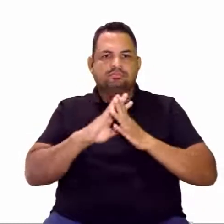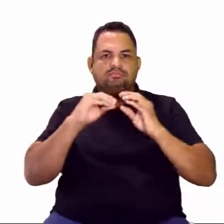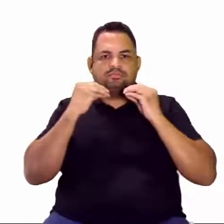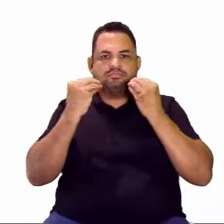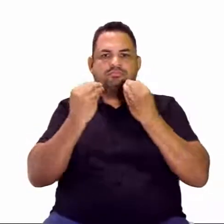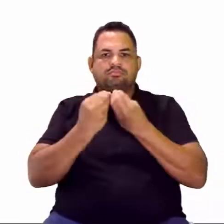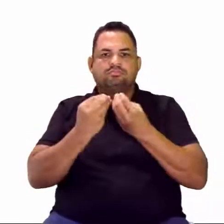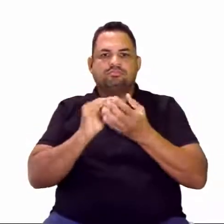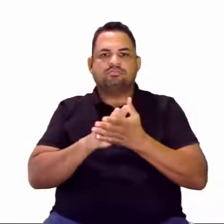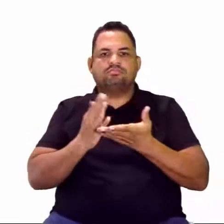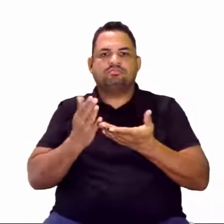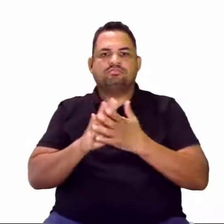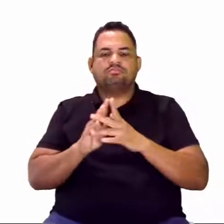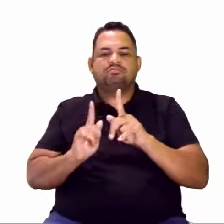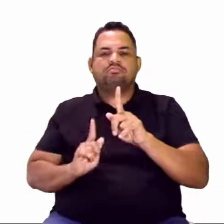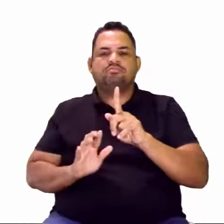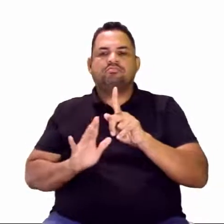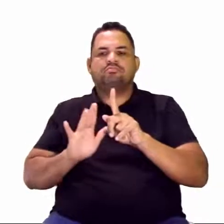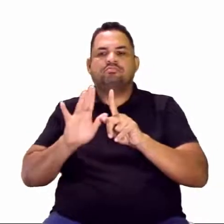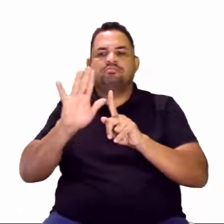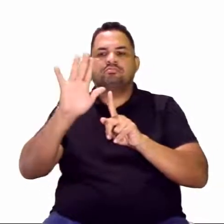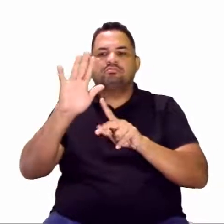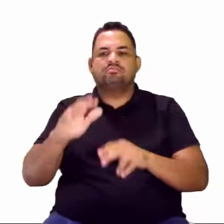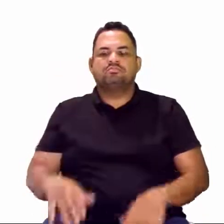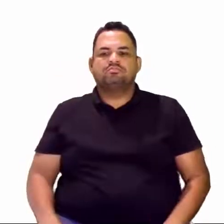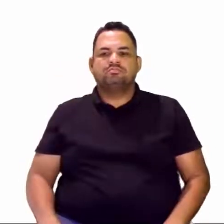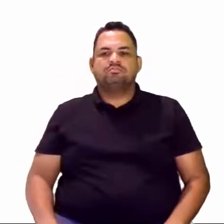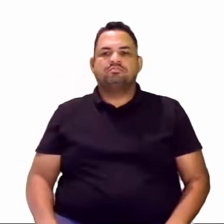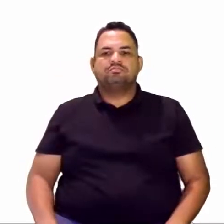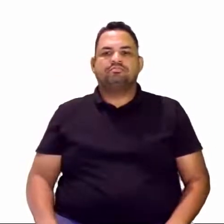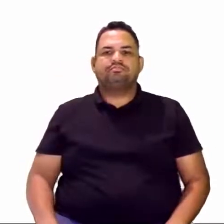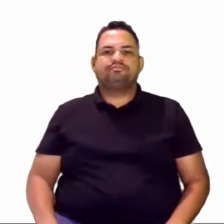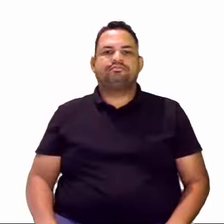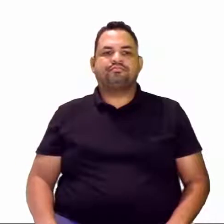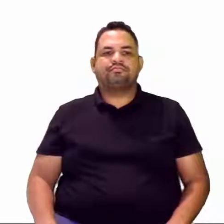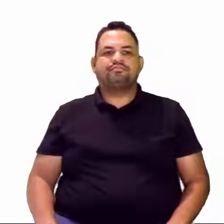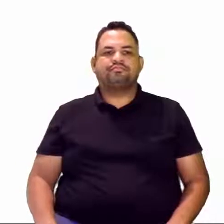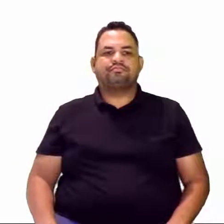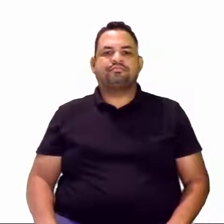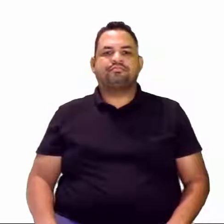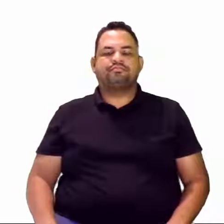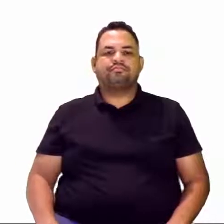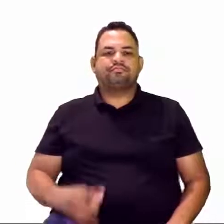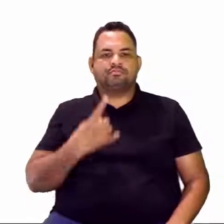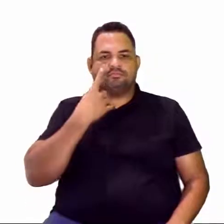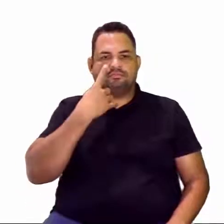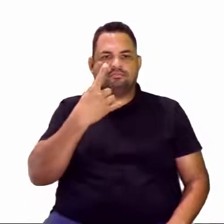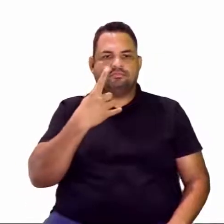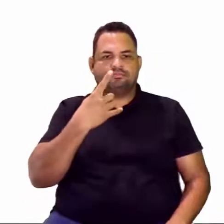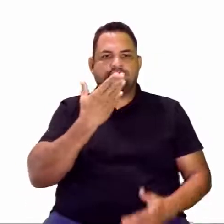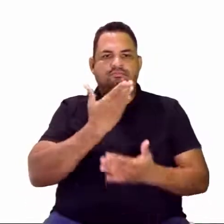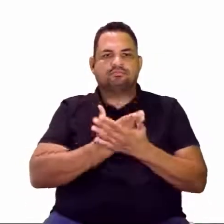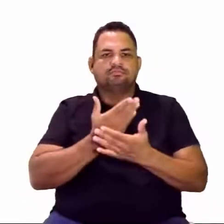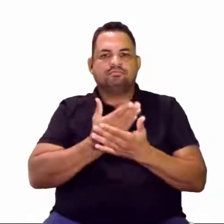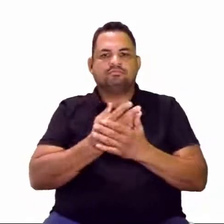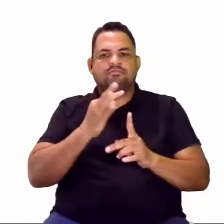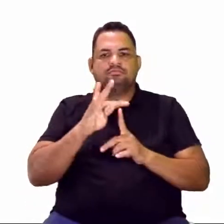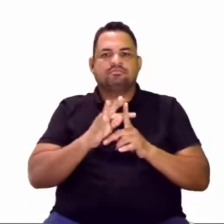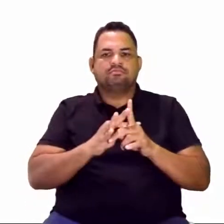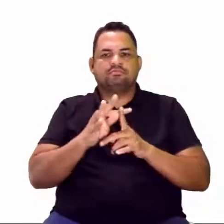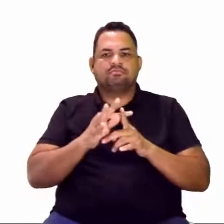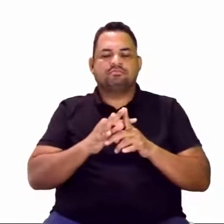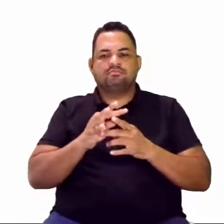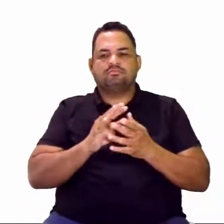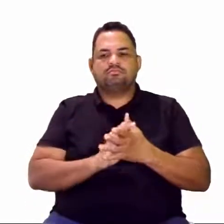das substâncias que se encontram no estado gasoso. Entre essas grandezas, nós vimos a temperatura,